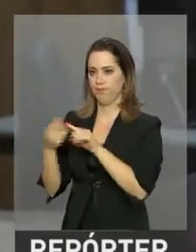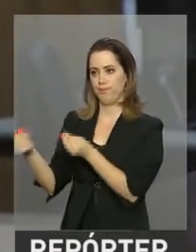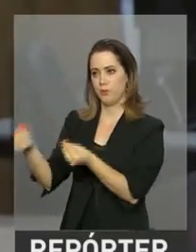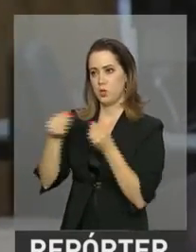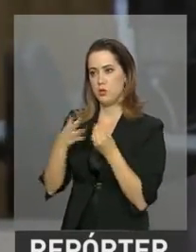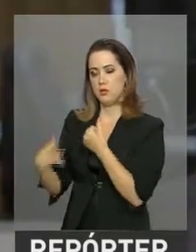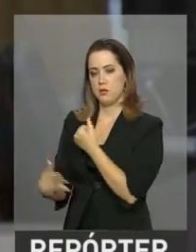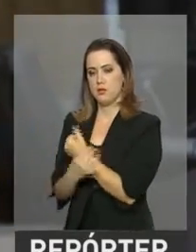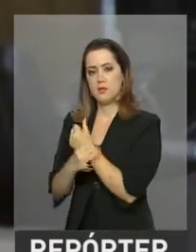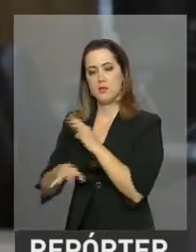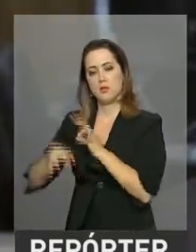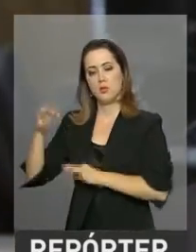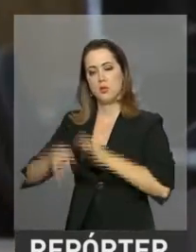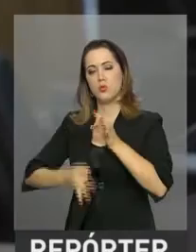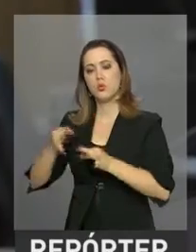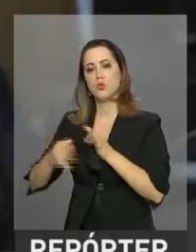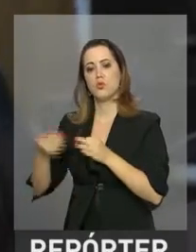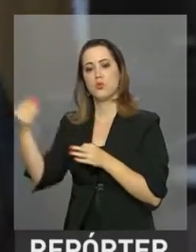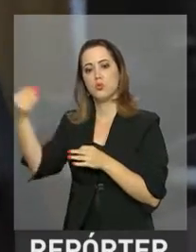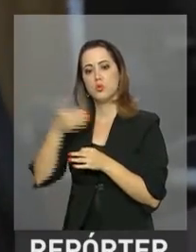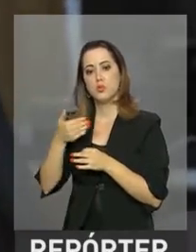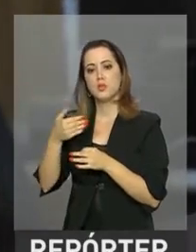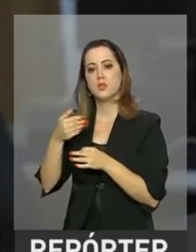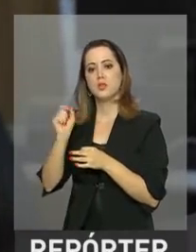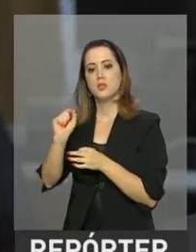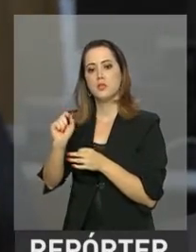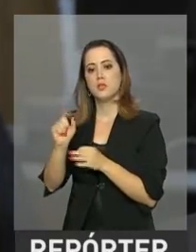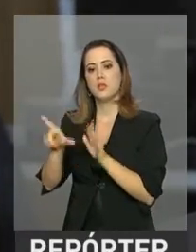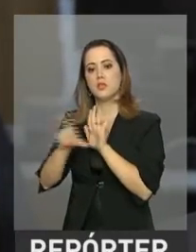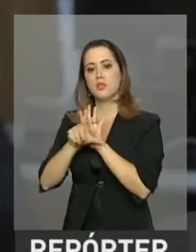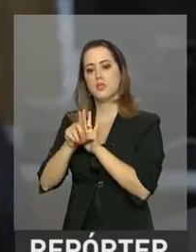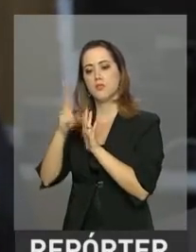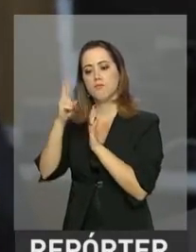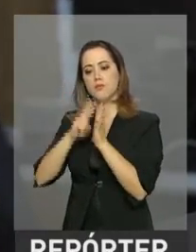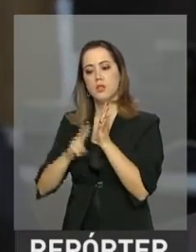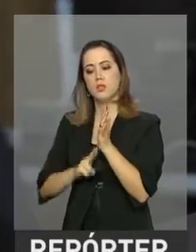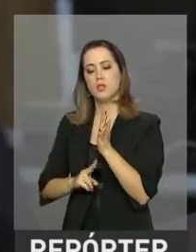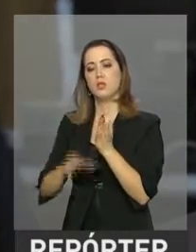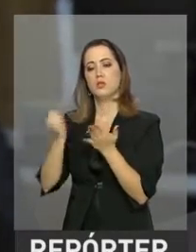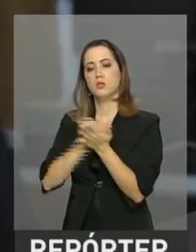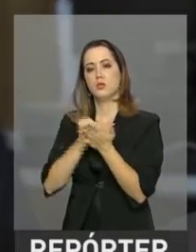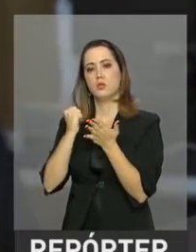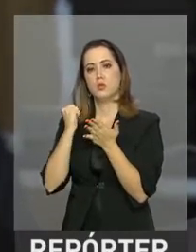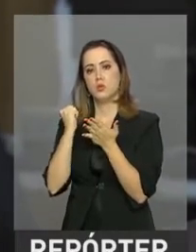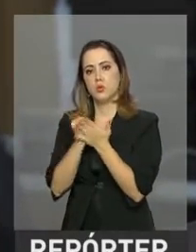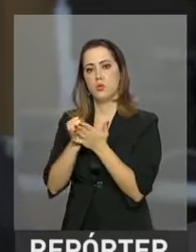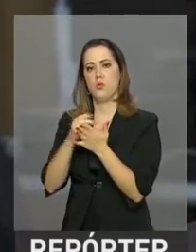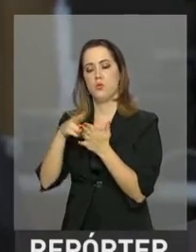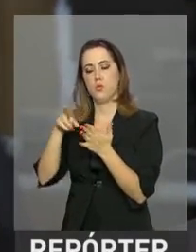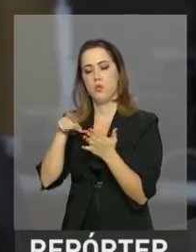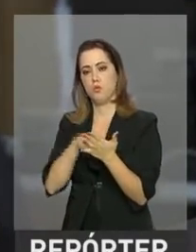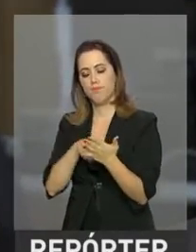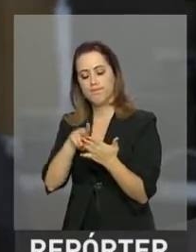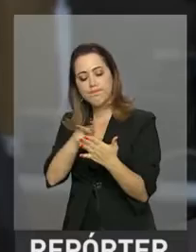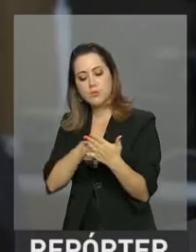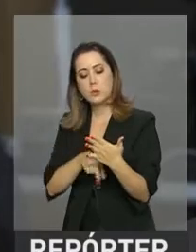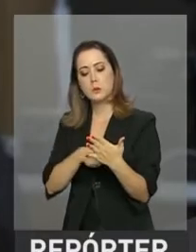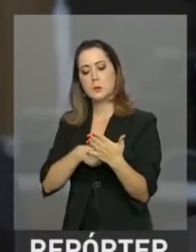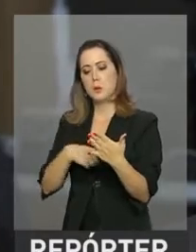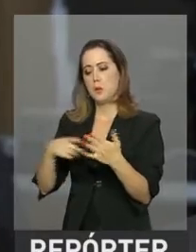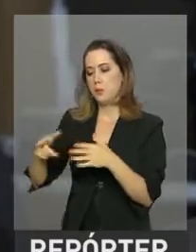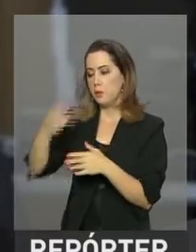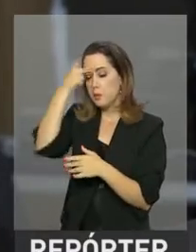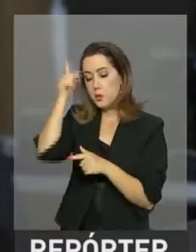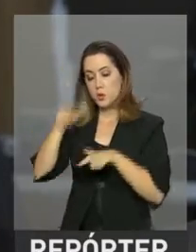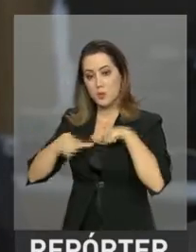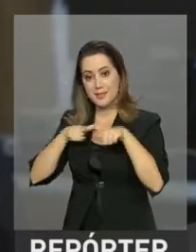jurídica para que a leitura do contrato de trabalho, que é feita pelo trabalhador, pelo